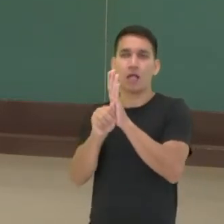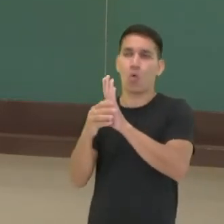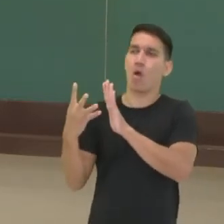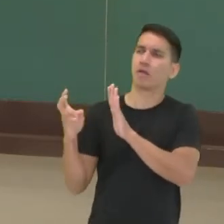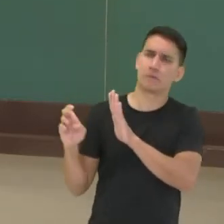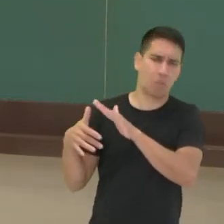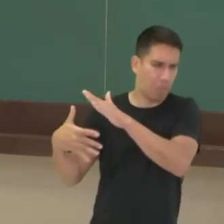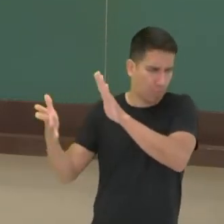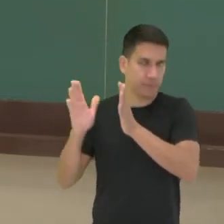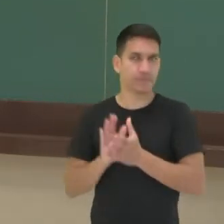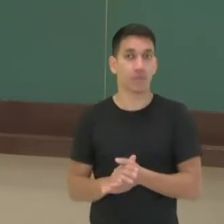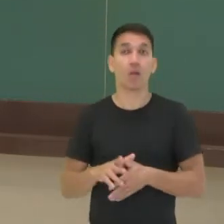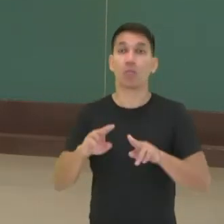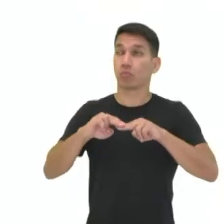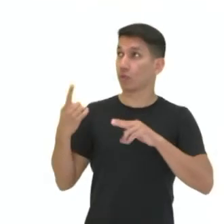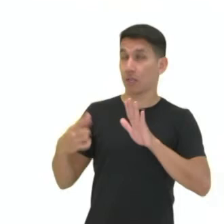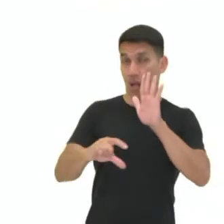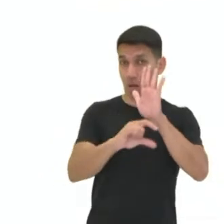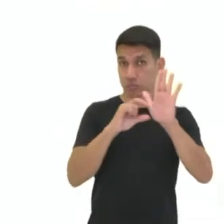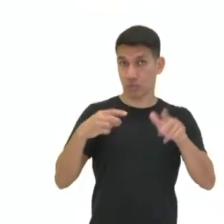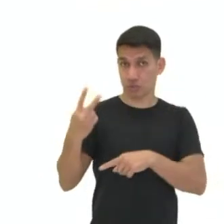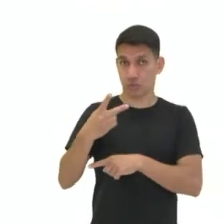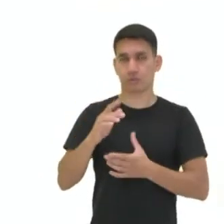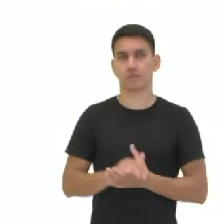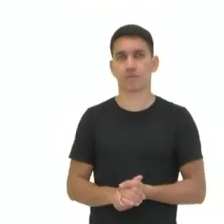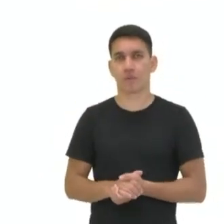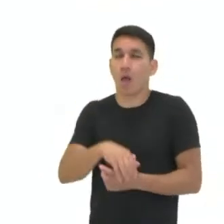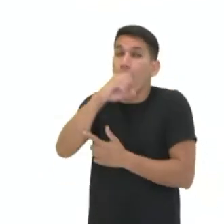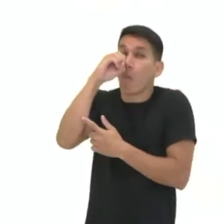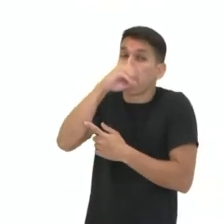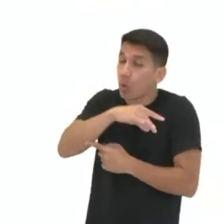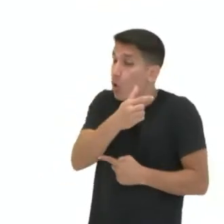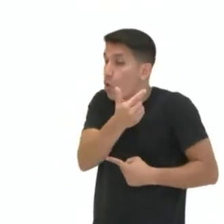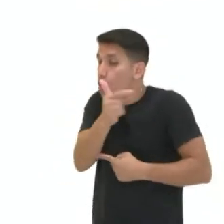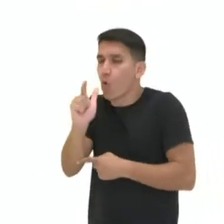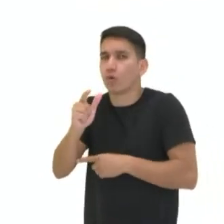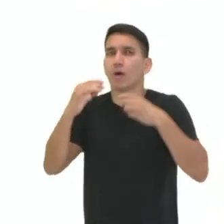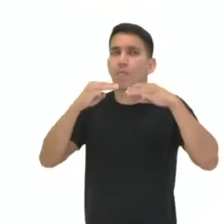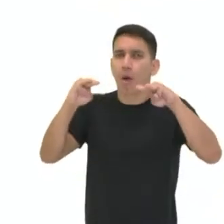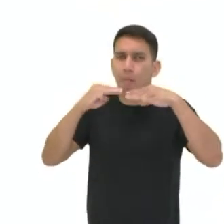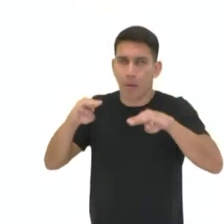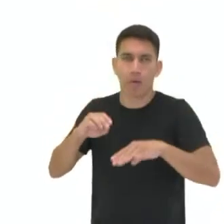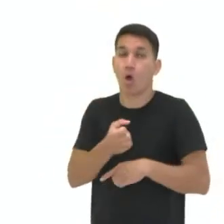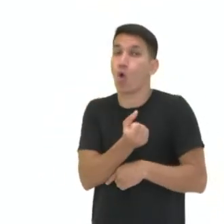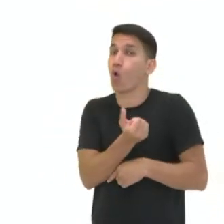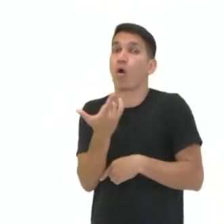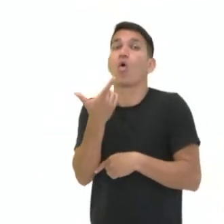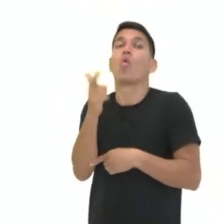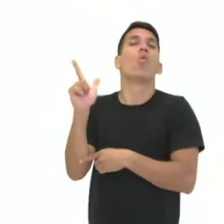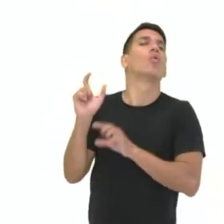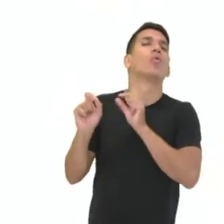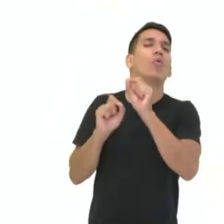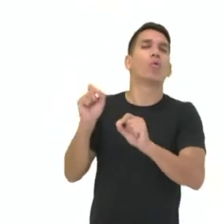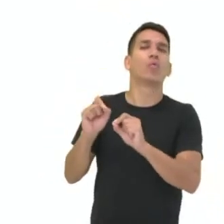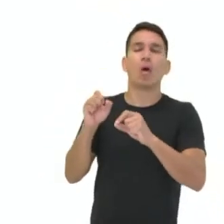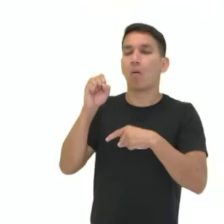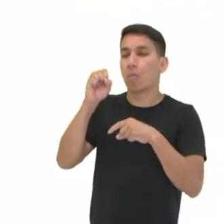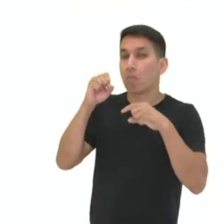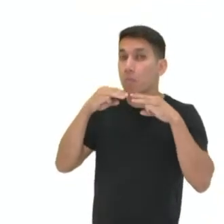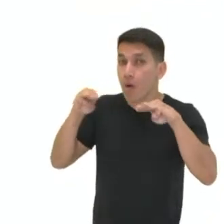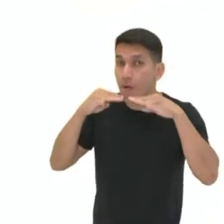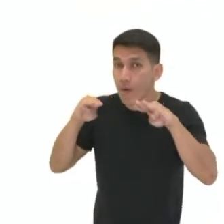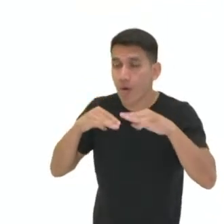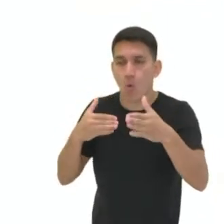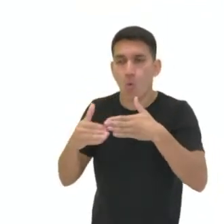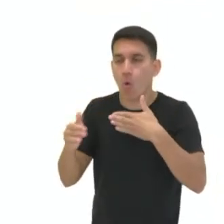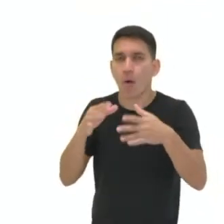parágrafo 2º. É abusiva, dentre outras publicidades, a publicidade discriminatória de qualquer